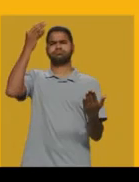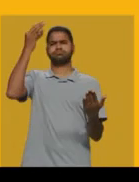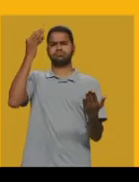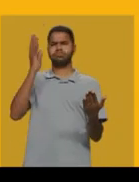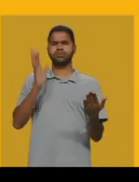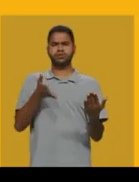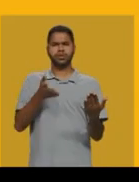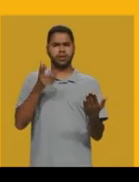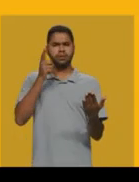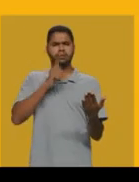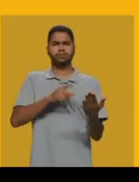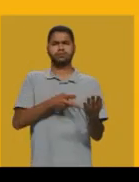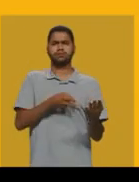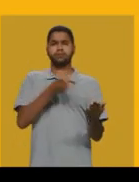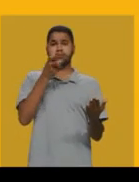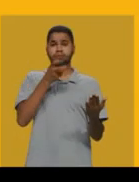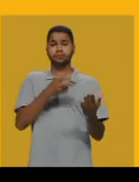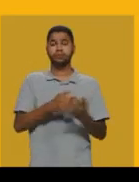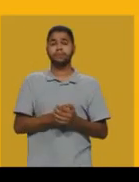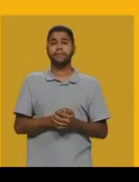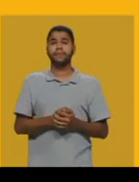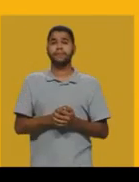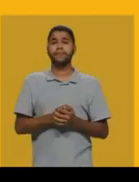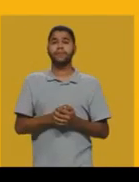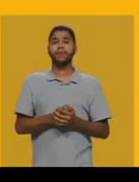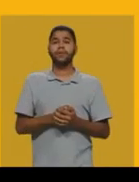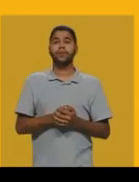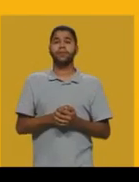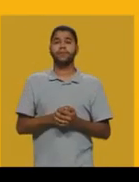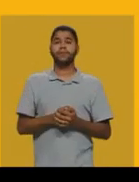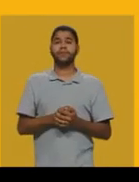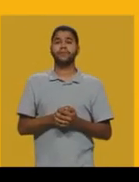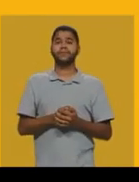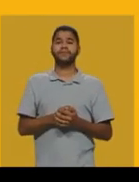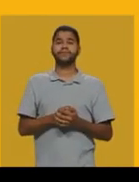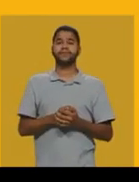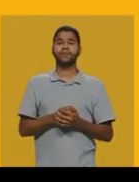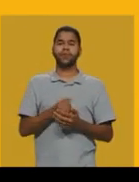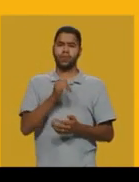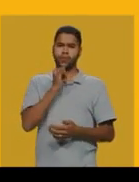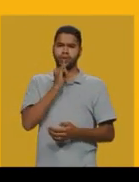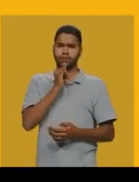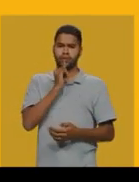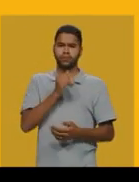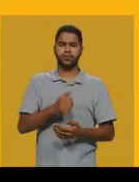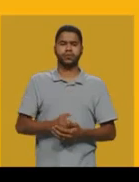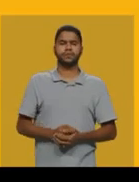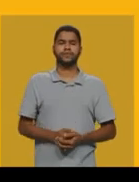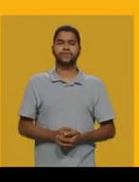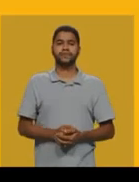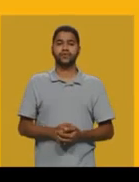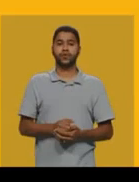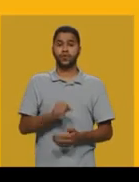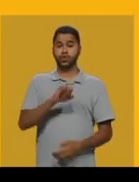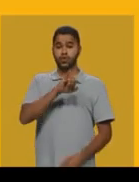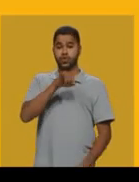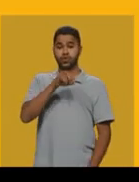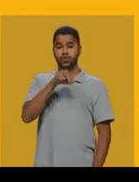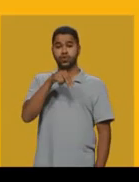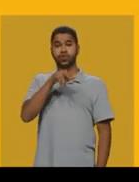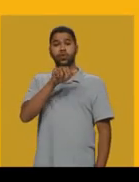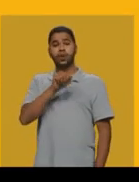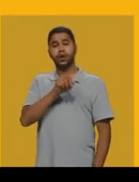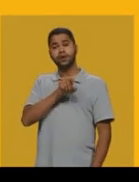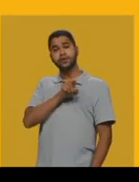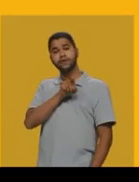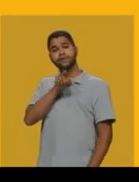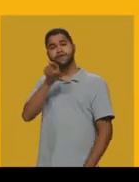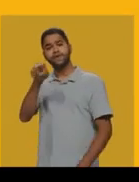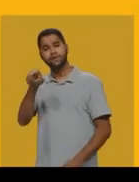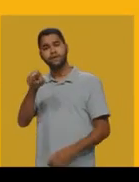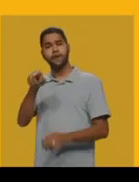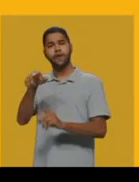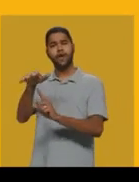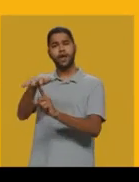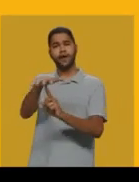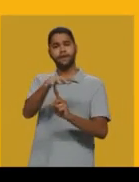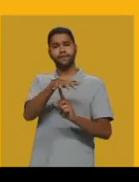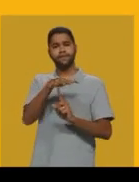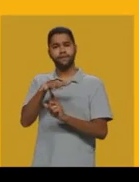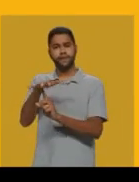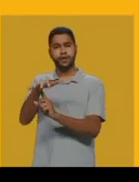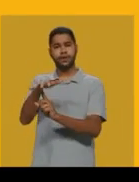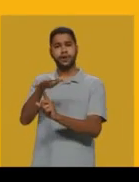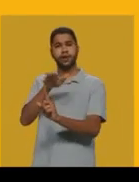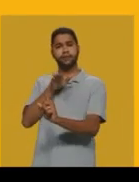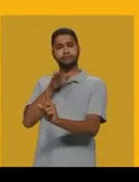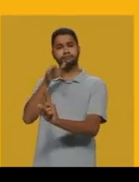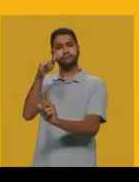o autor está te dizendo. Olha só o exemplo. Joana foi à feira. Joana